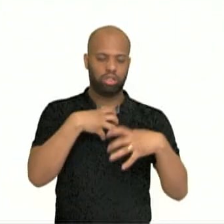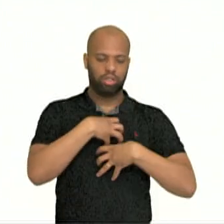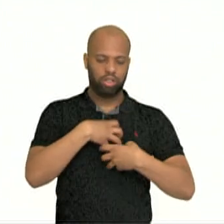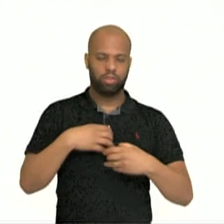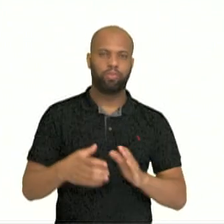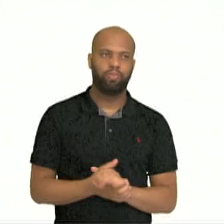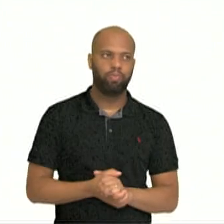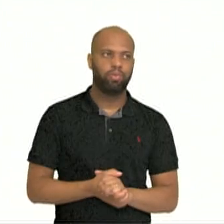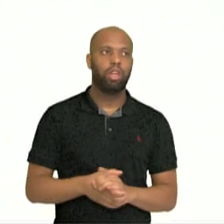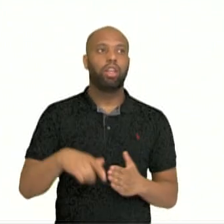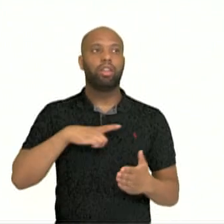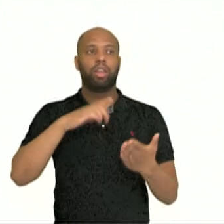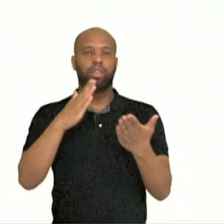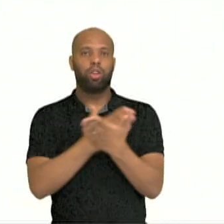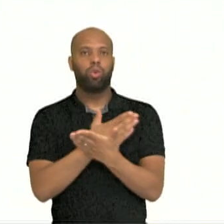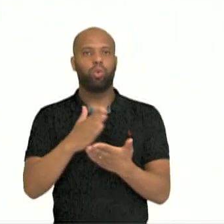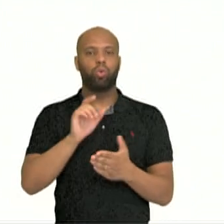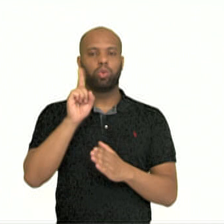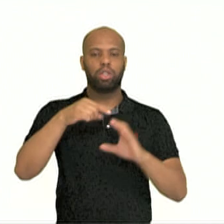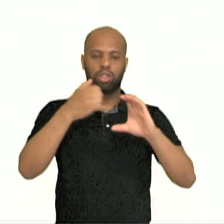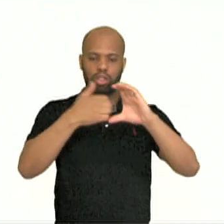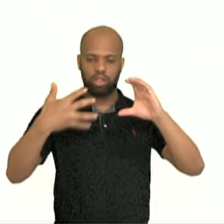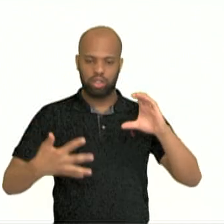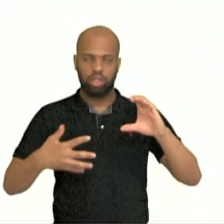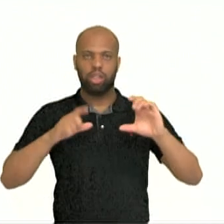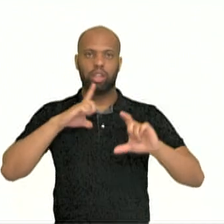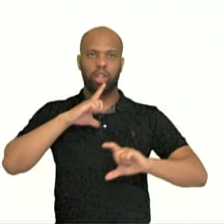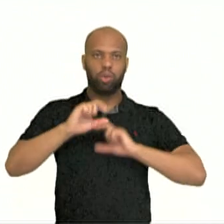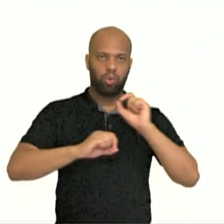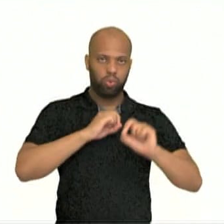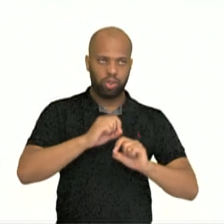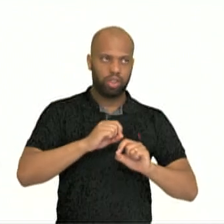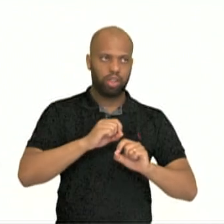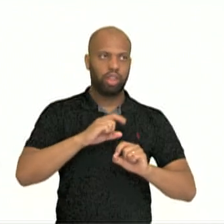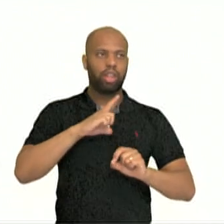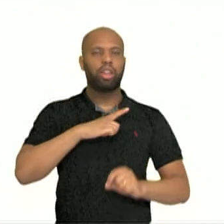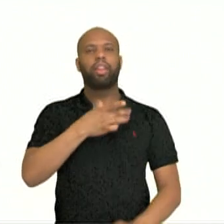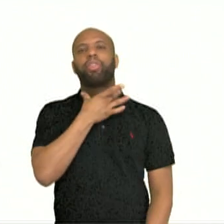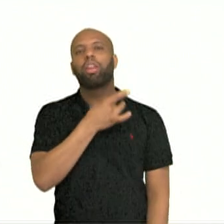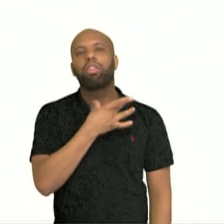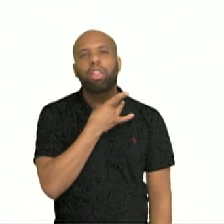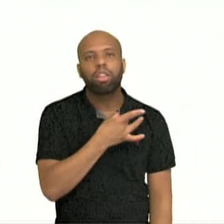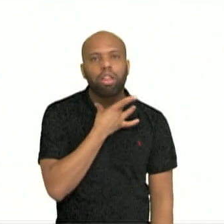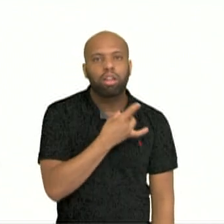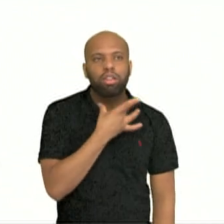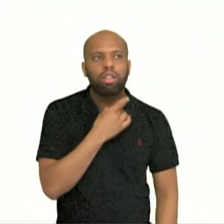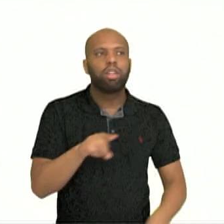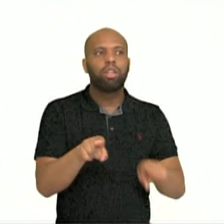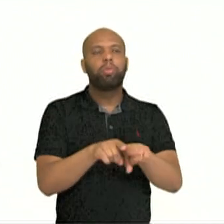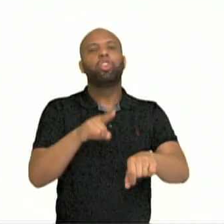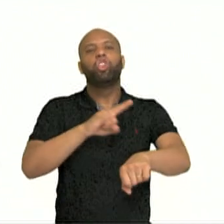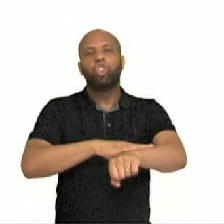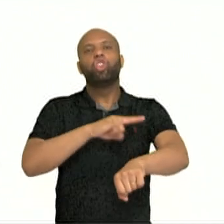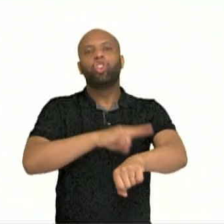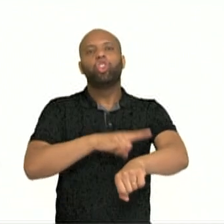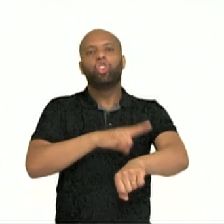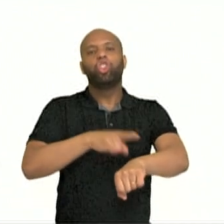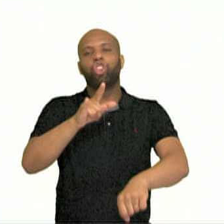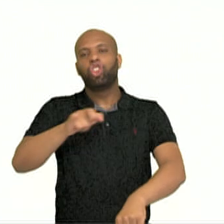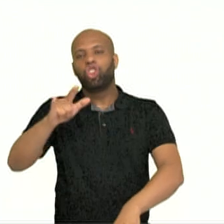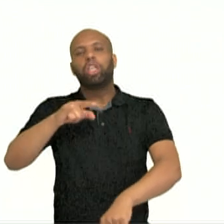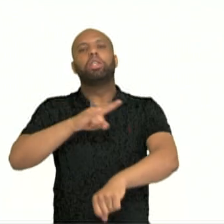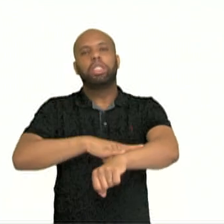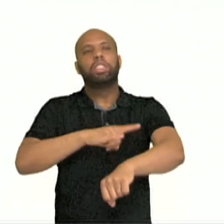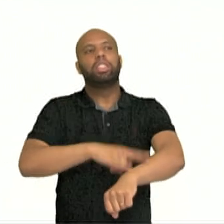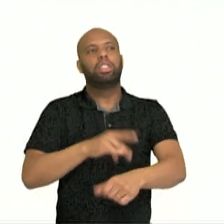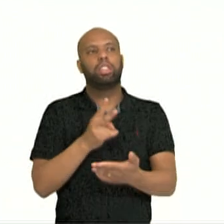sintomas. Alguns deles são caracterizados pelo excesso de sede e de urina e pela perda de peso. Então, nós